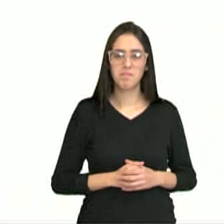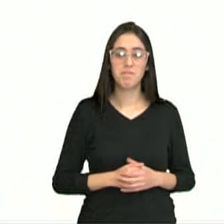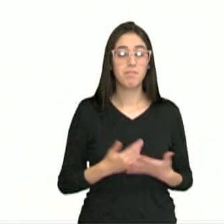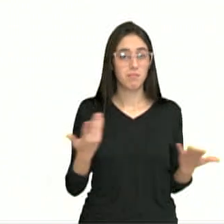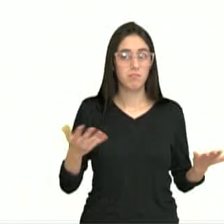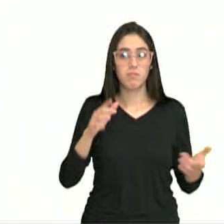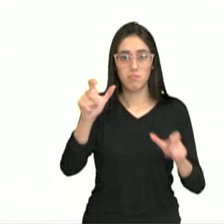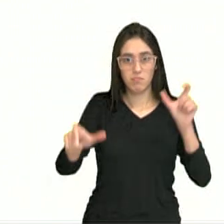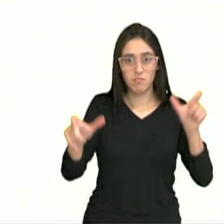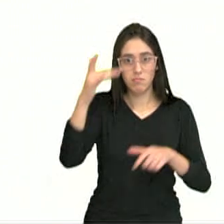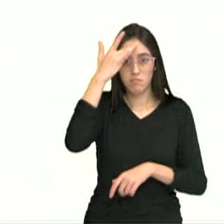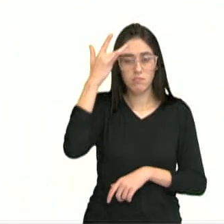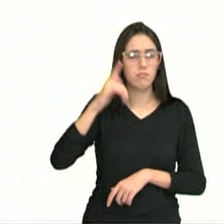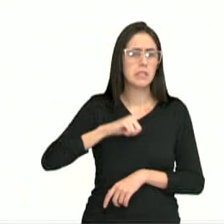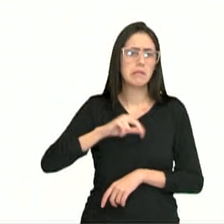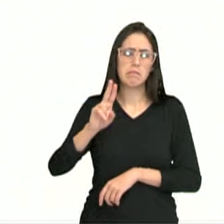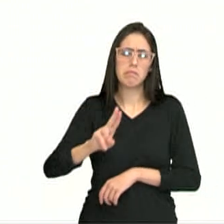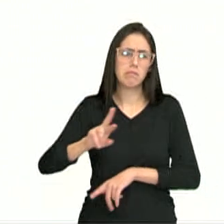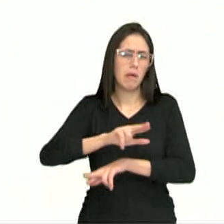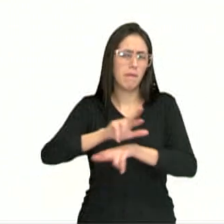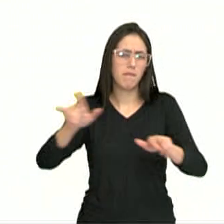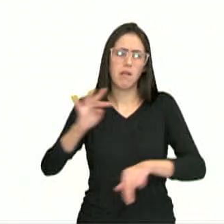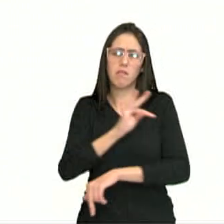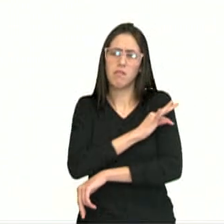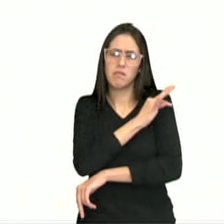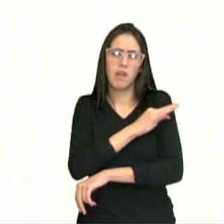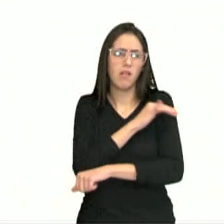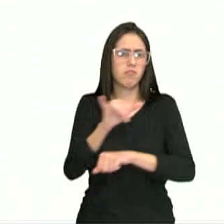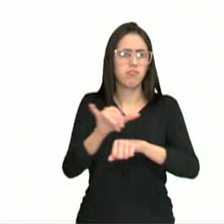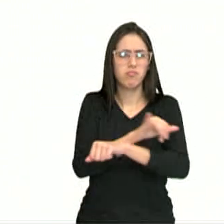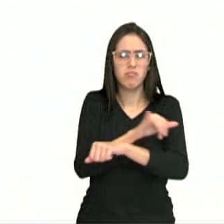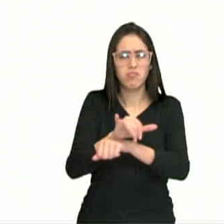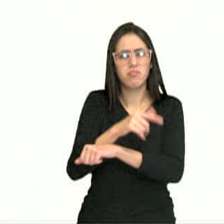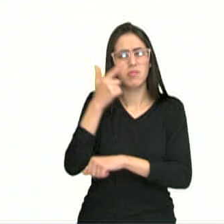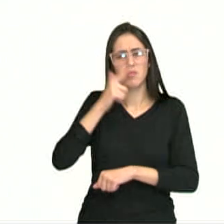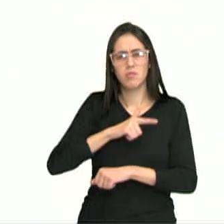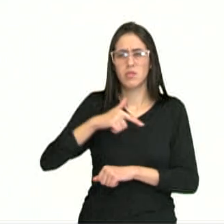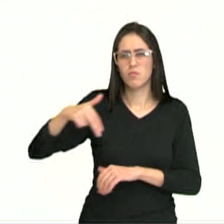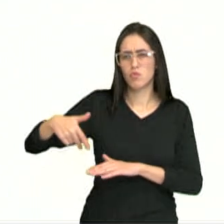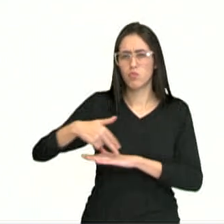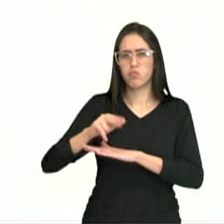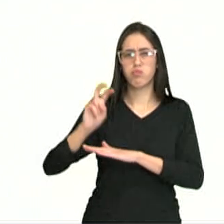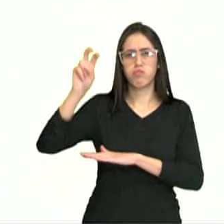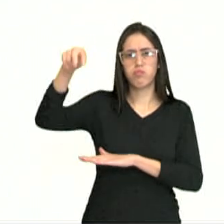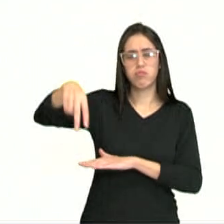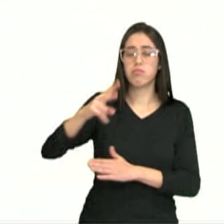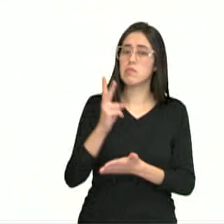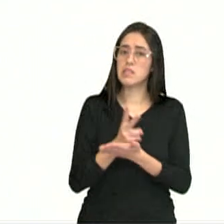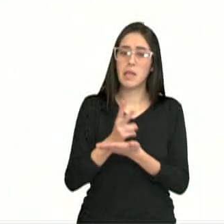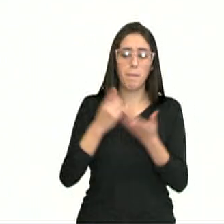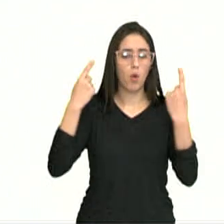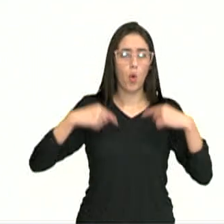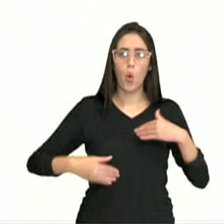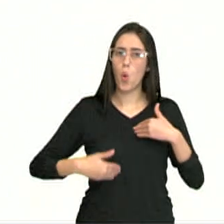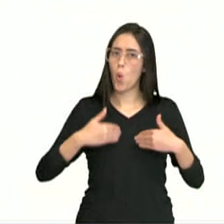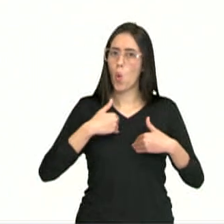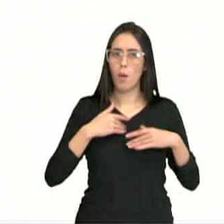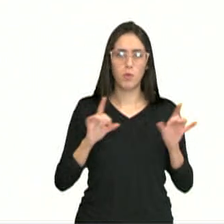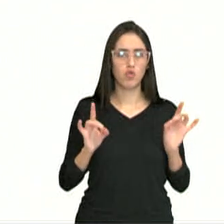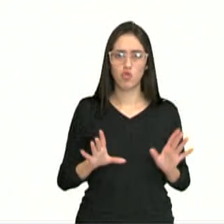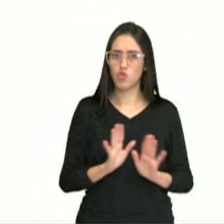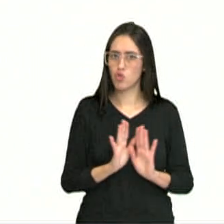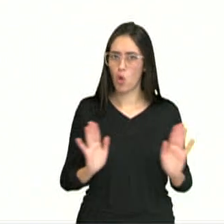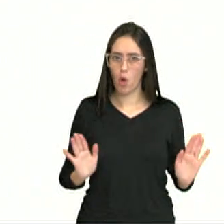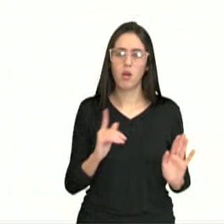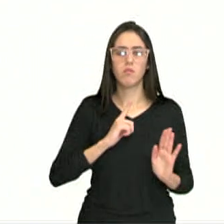eles utilizam de diversas manobras, com os saltos, rolamentos, escaladas, sempre utilizando apenas o corpo deles, transpondo